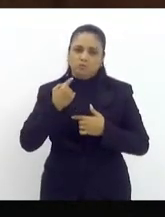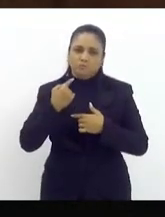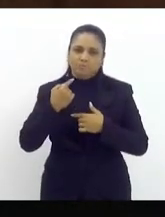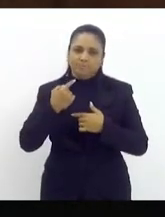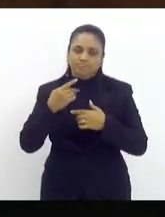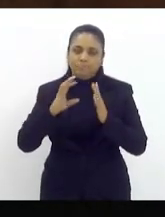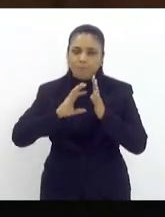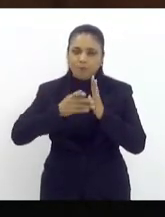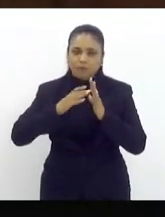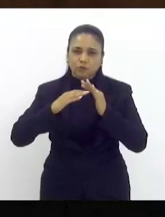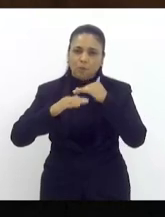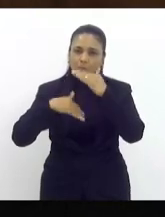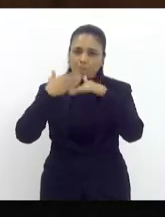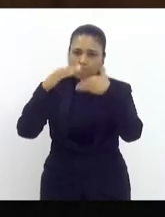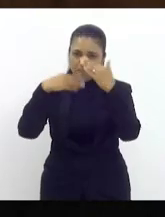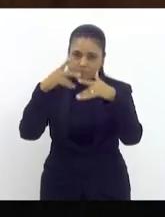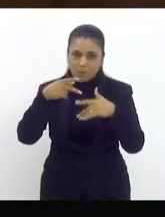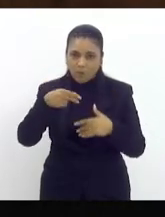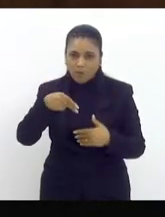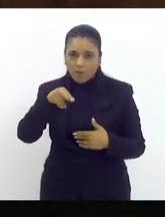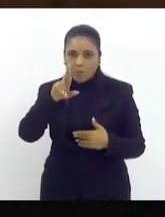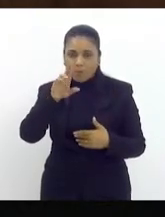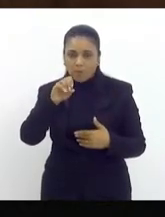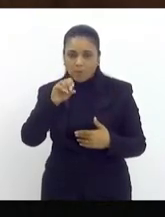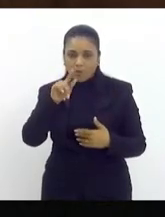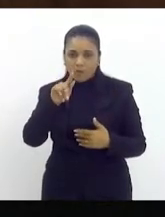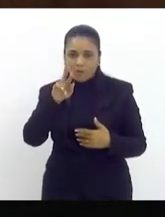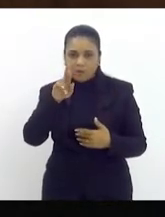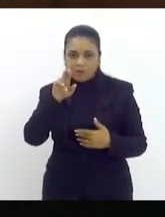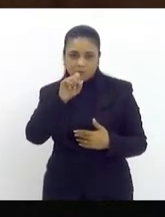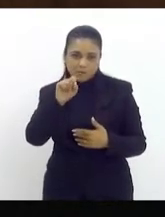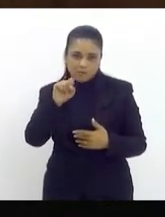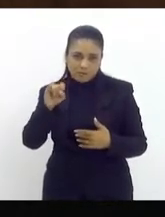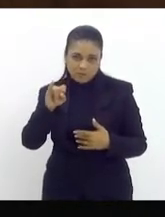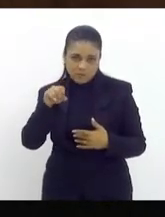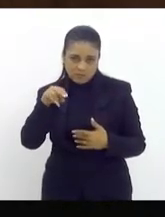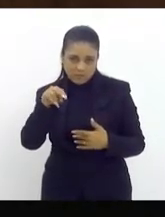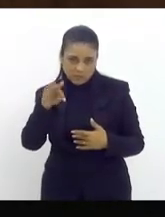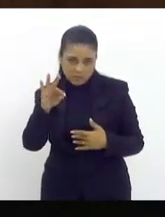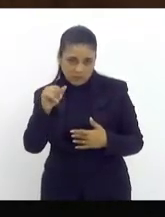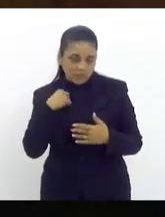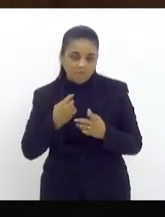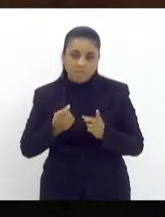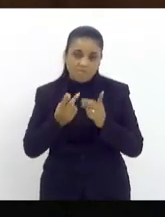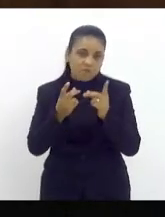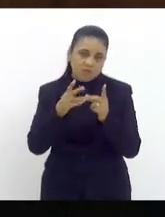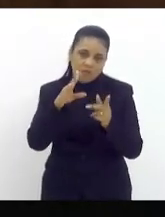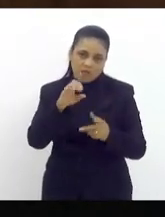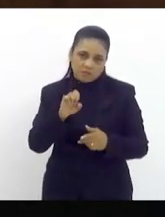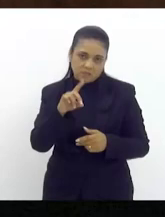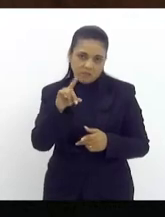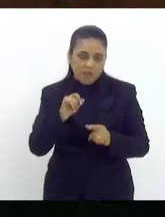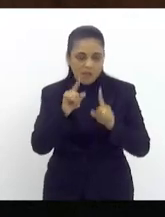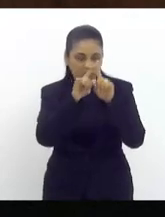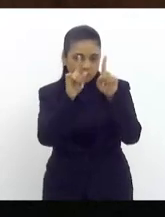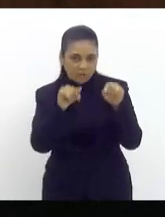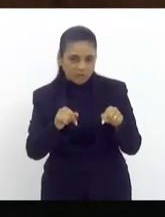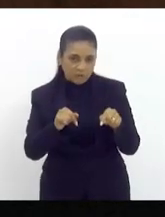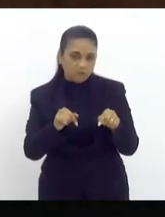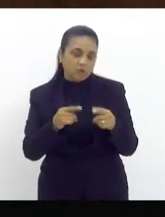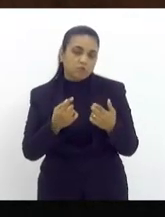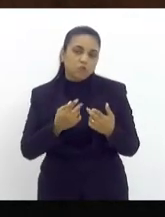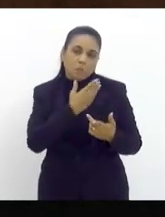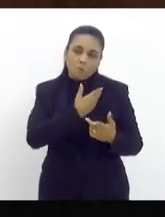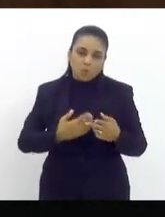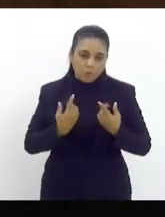que votamos pela privatização da SEDAE. Não fomos nós que votamos contra o servidor público. Não